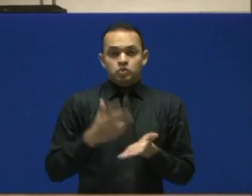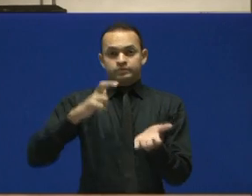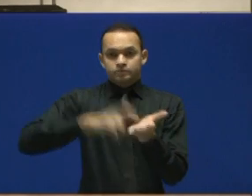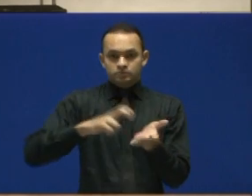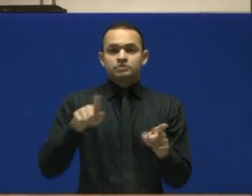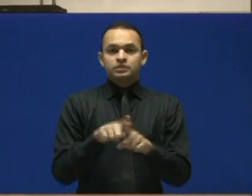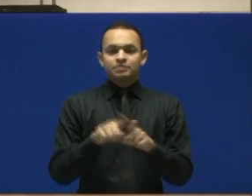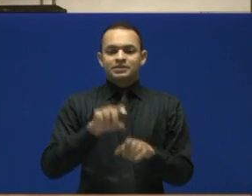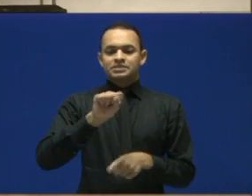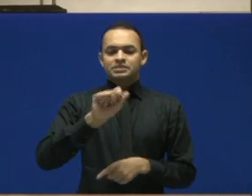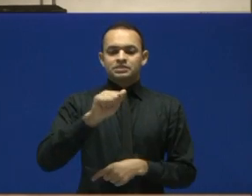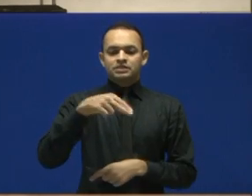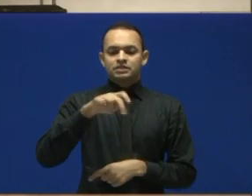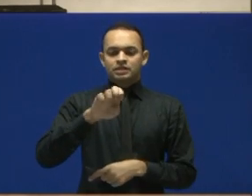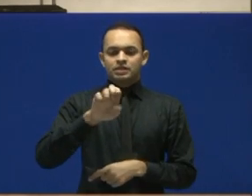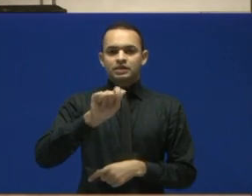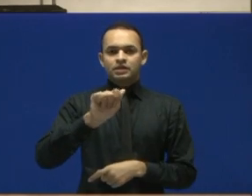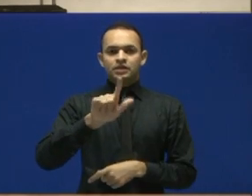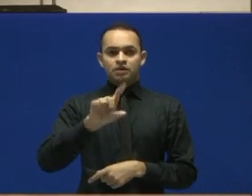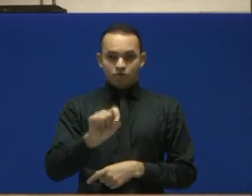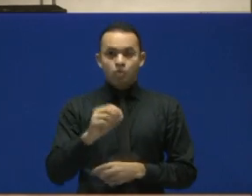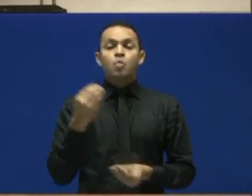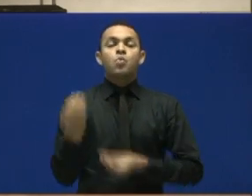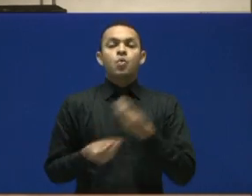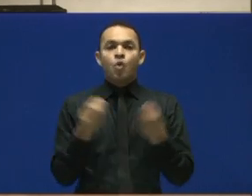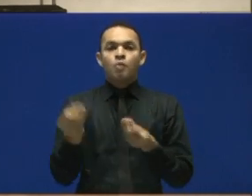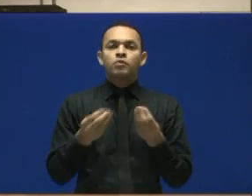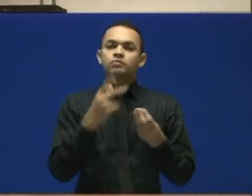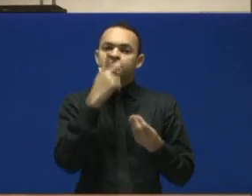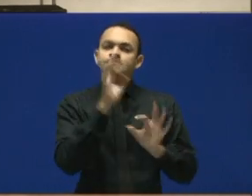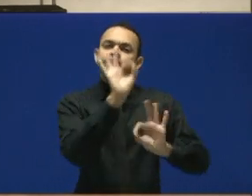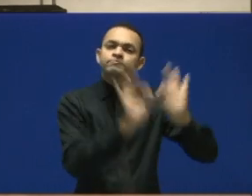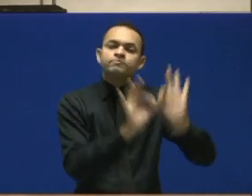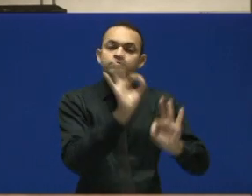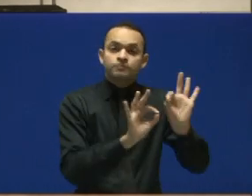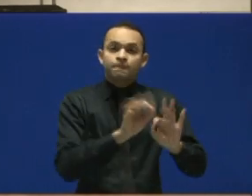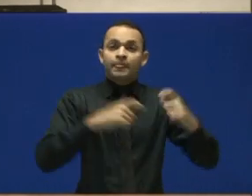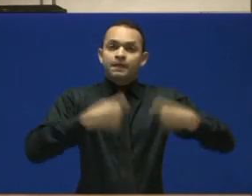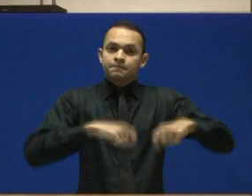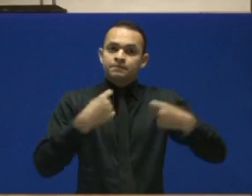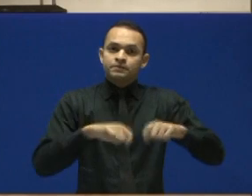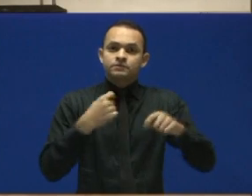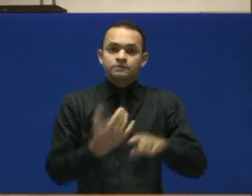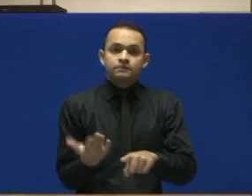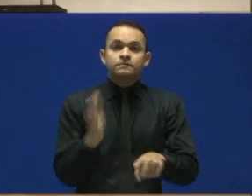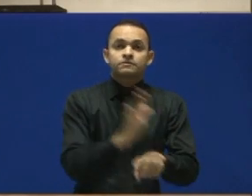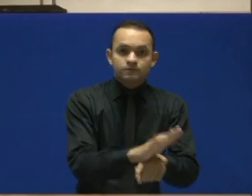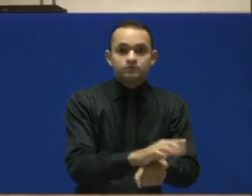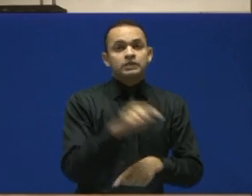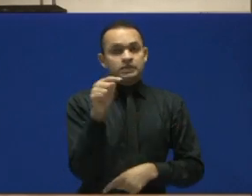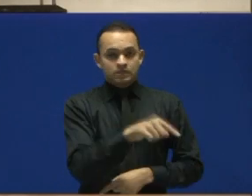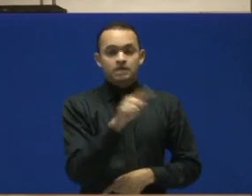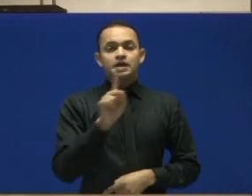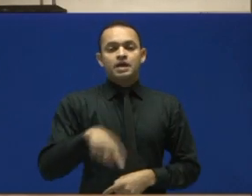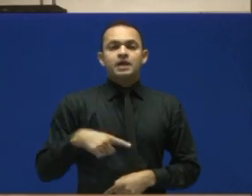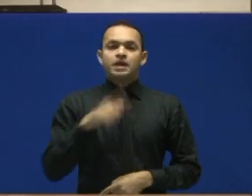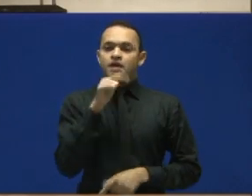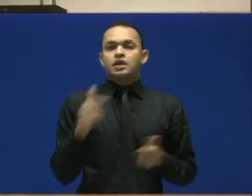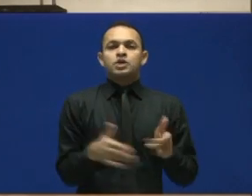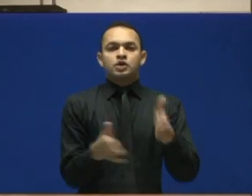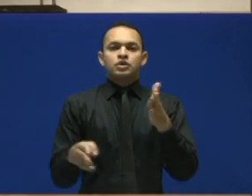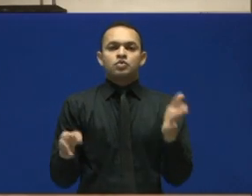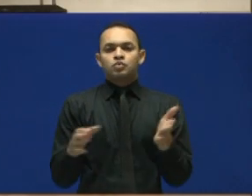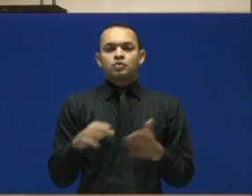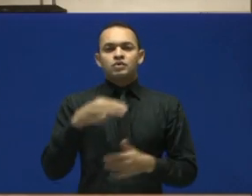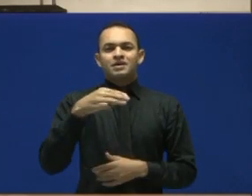saneago um plano pra dar um diagnóstico e intervenção nosso principal manancial que o rio meia ponte